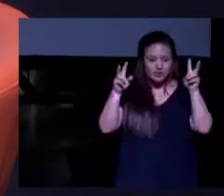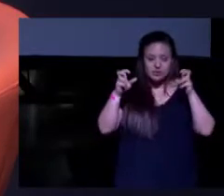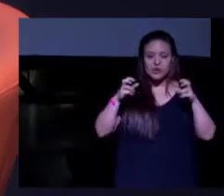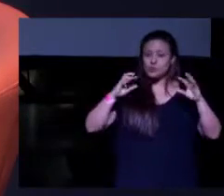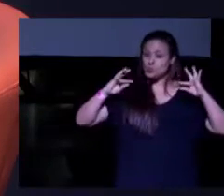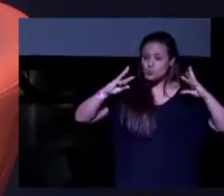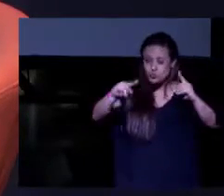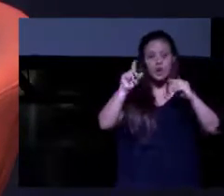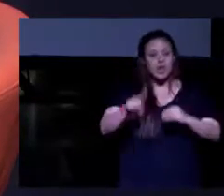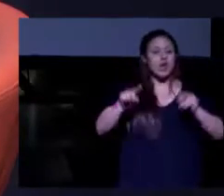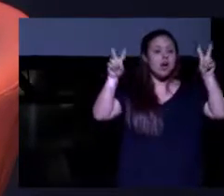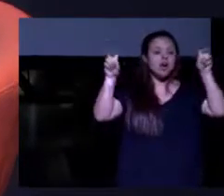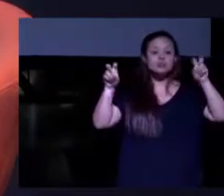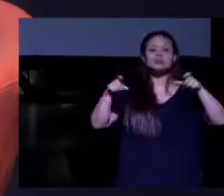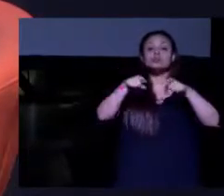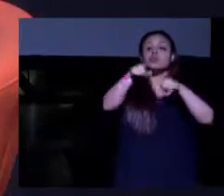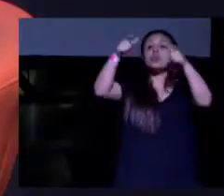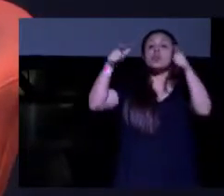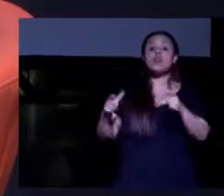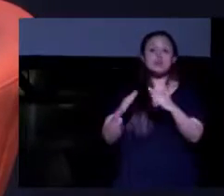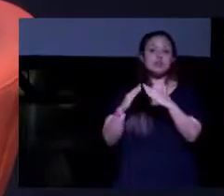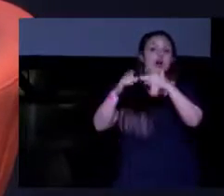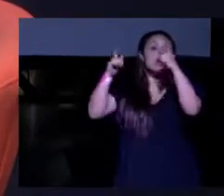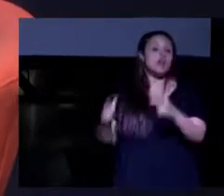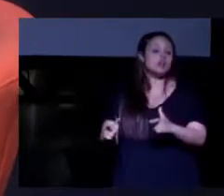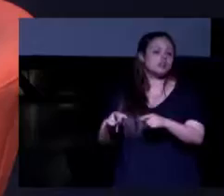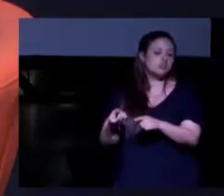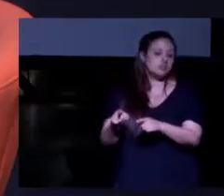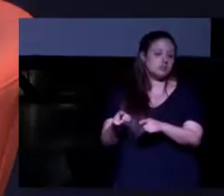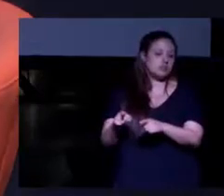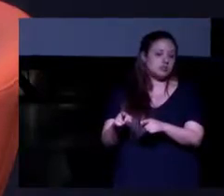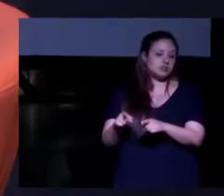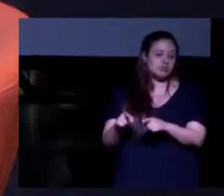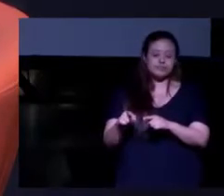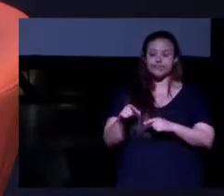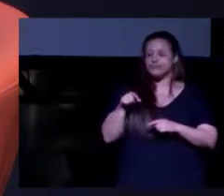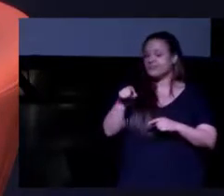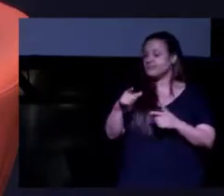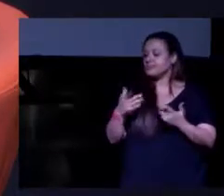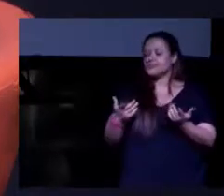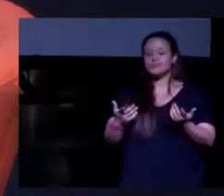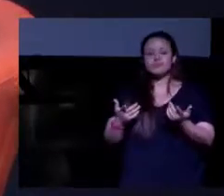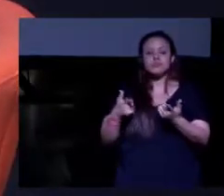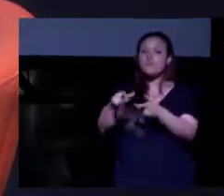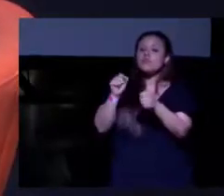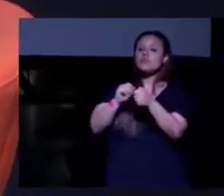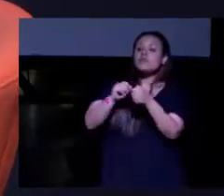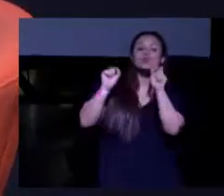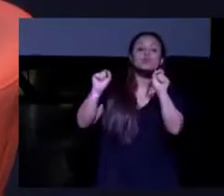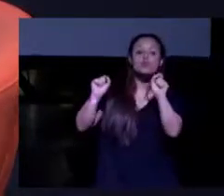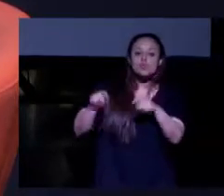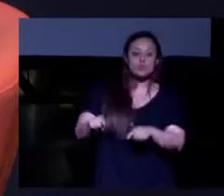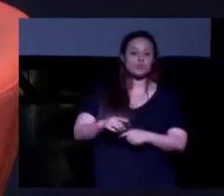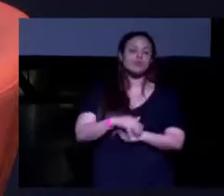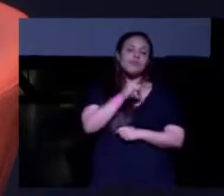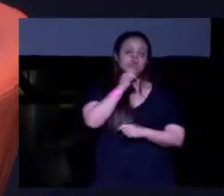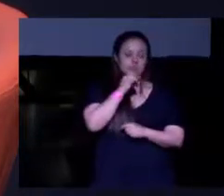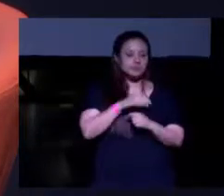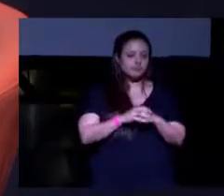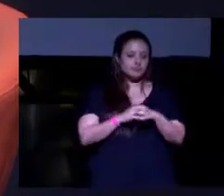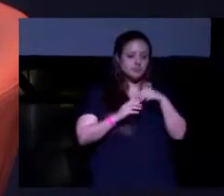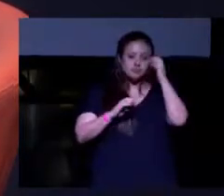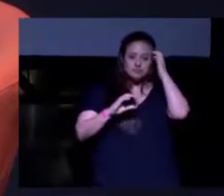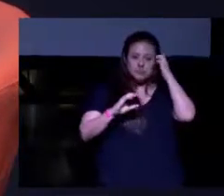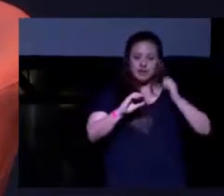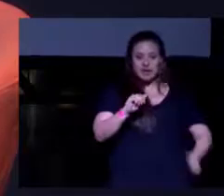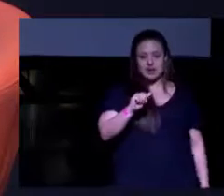eles permitem com que as pessoas sejam elas mesmas. Né? O Cássio, que trabalha aqui na Chudexito comigo, estava me contando